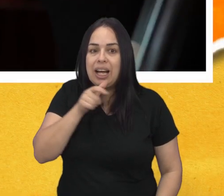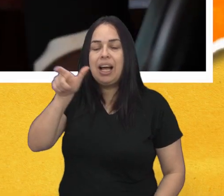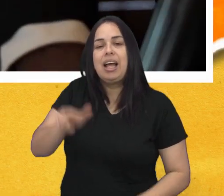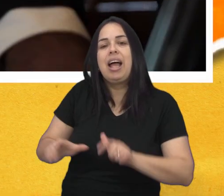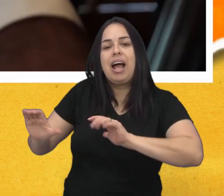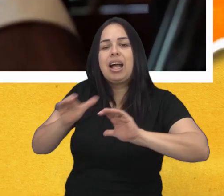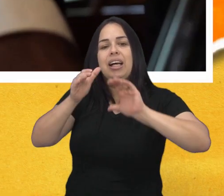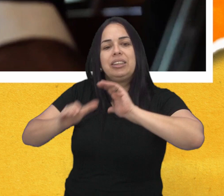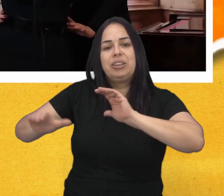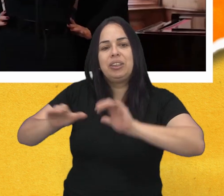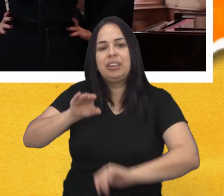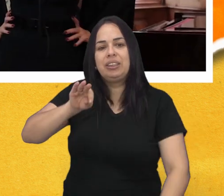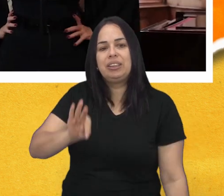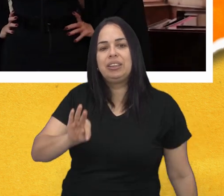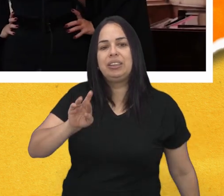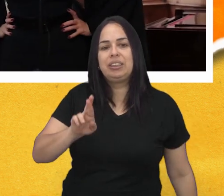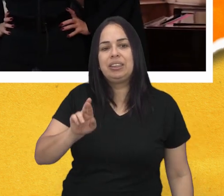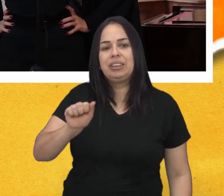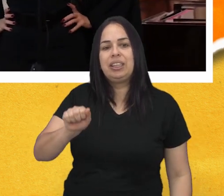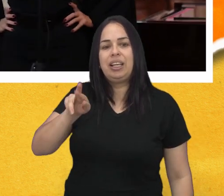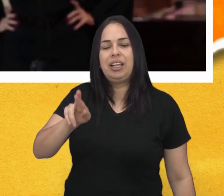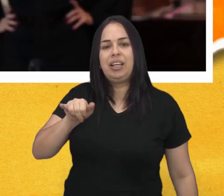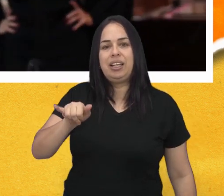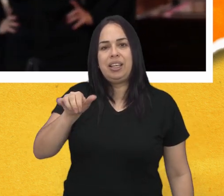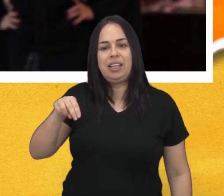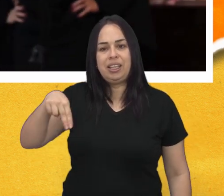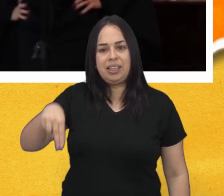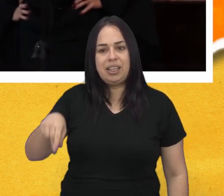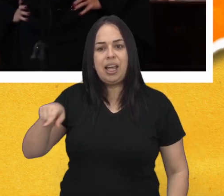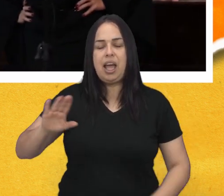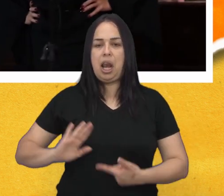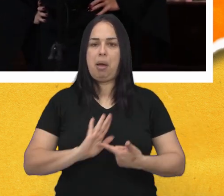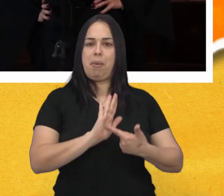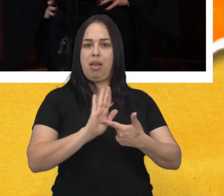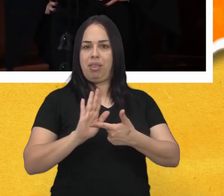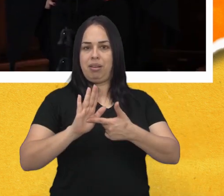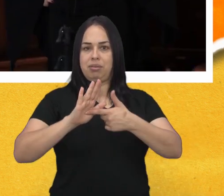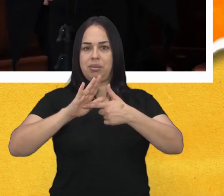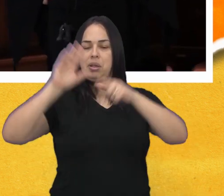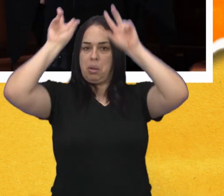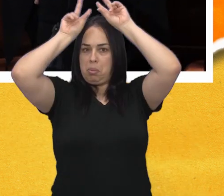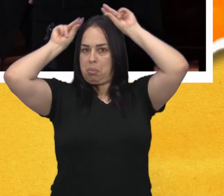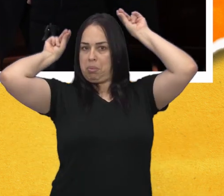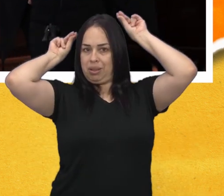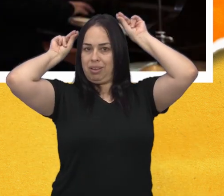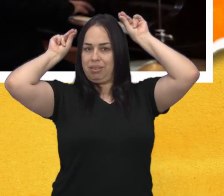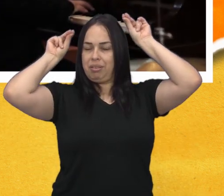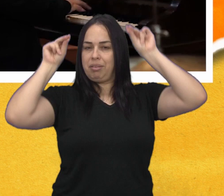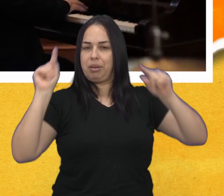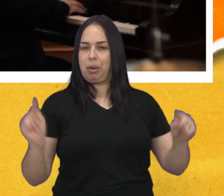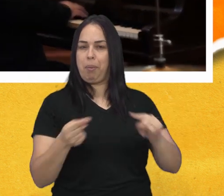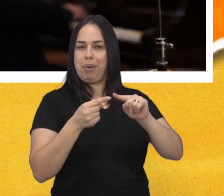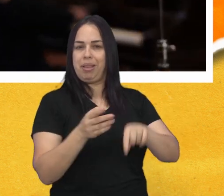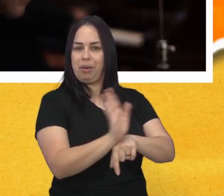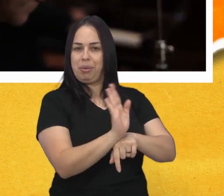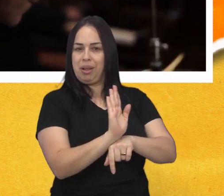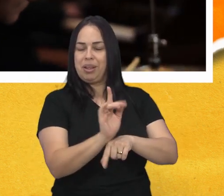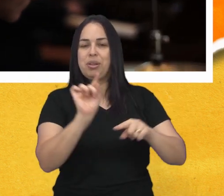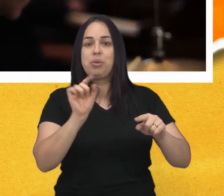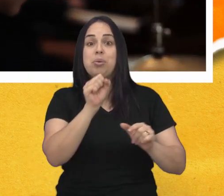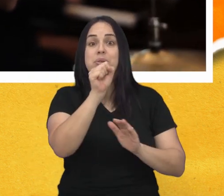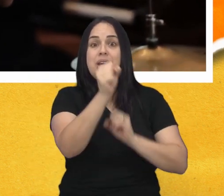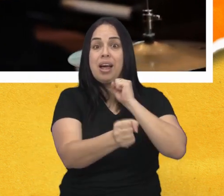Taryn Spillman evoca em suas performances a estética das atrizes e pin-ups do cinema de Hollywood dos anos